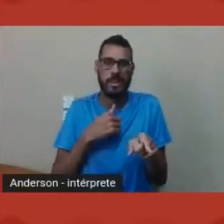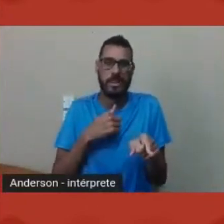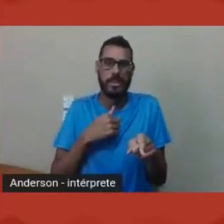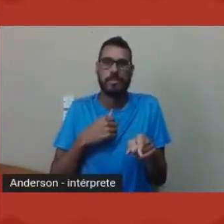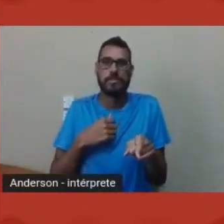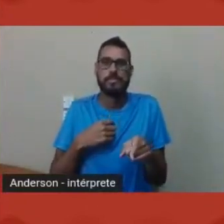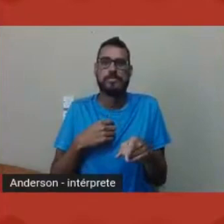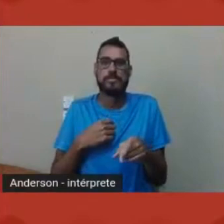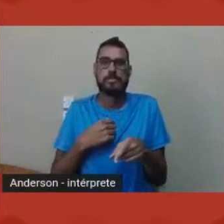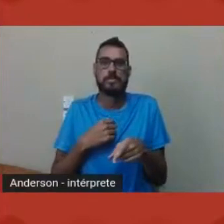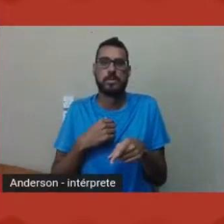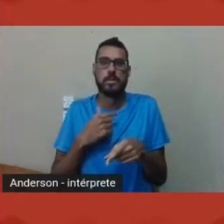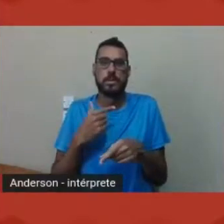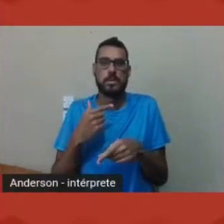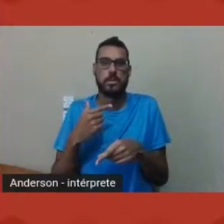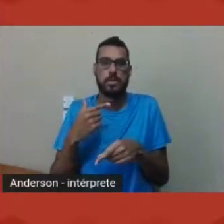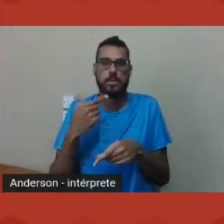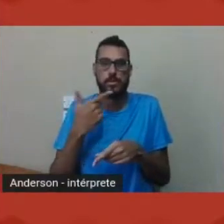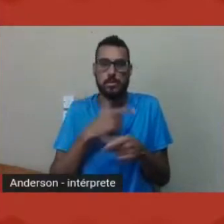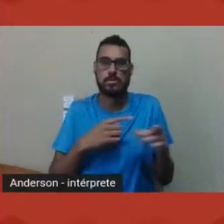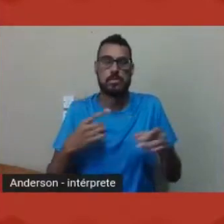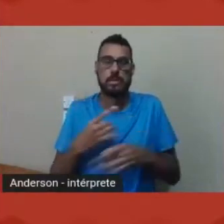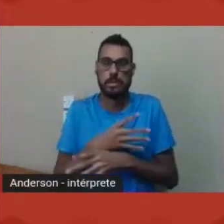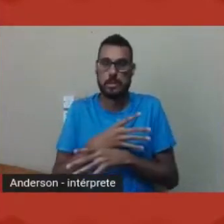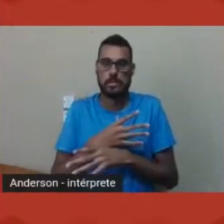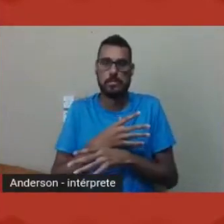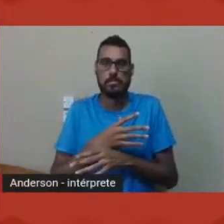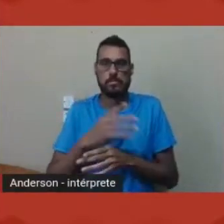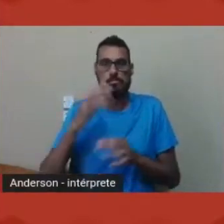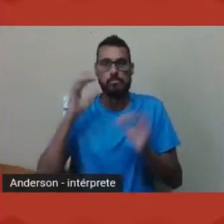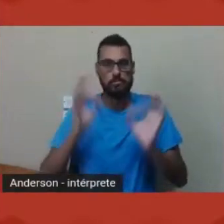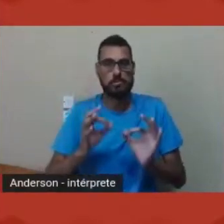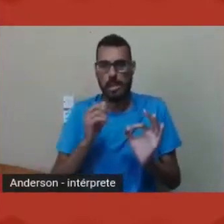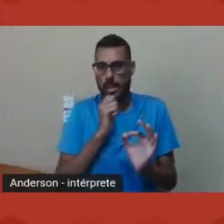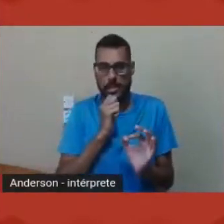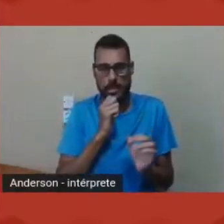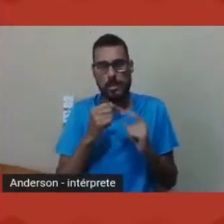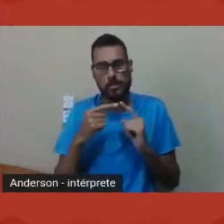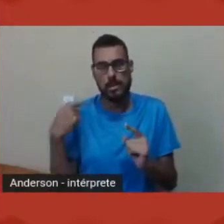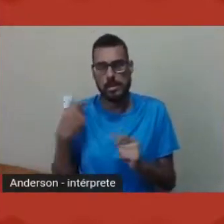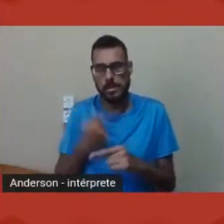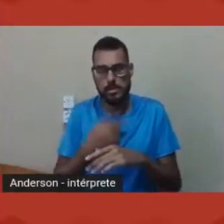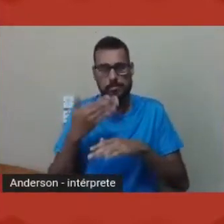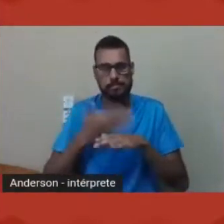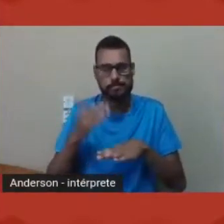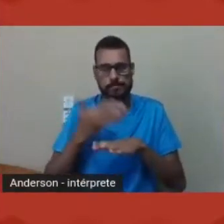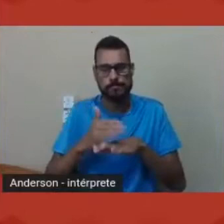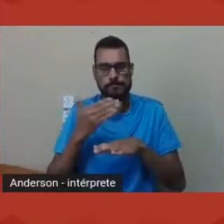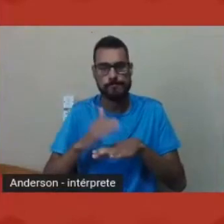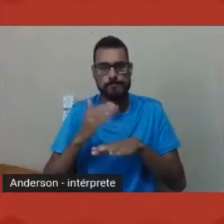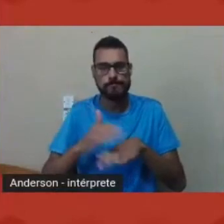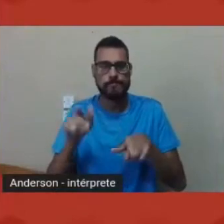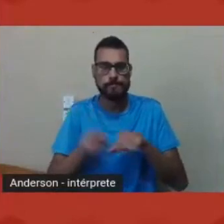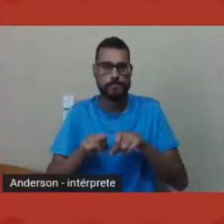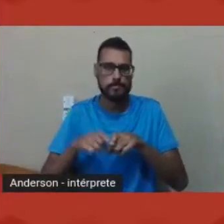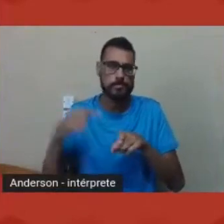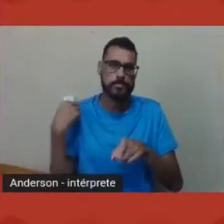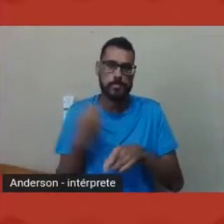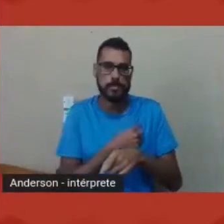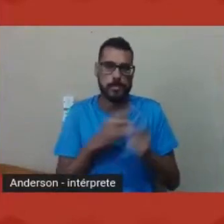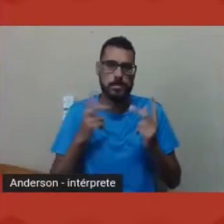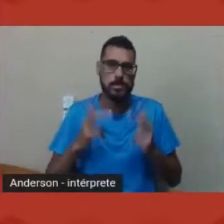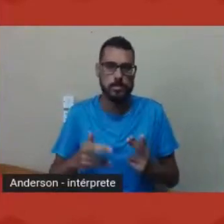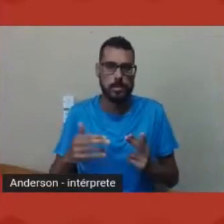ficar tão autônomo assim, não. Mas eu acho que quanto mais a gente pratica, principalmente entre a gente, assim, eu acho que é bom, né? A gente vai